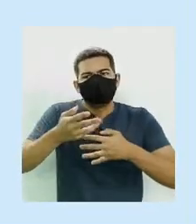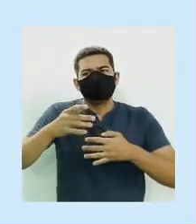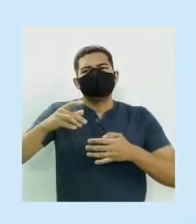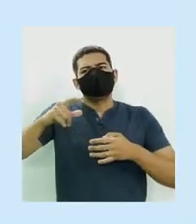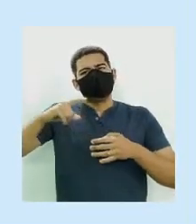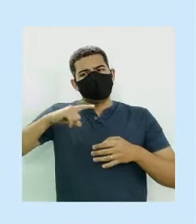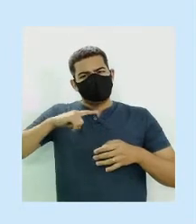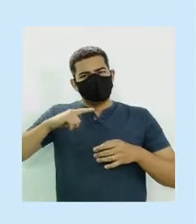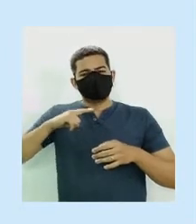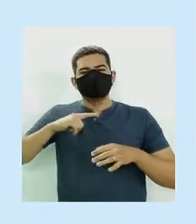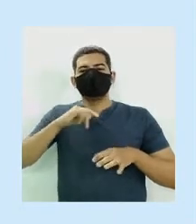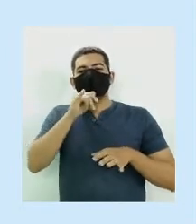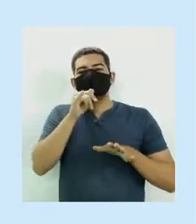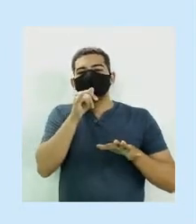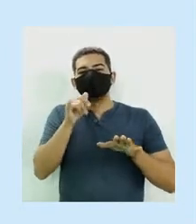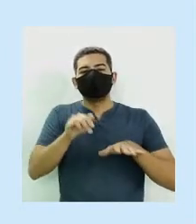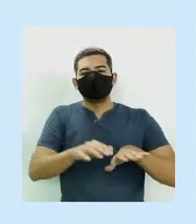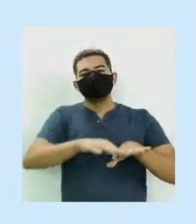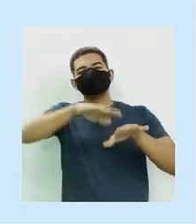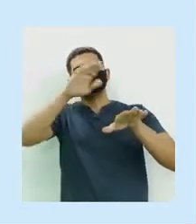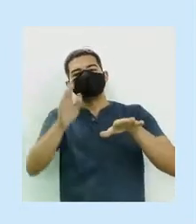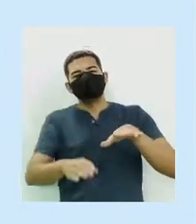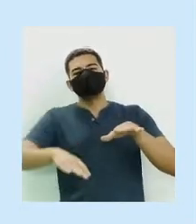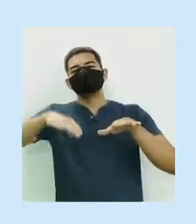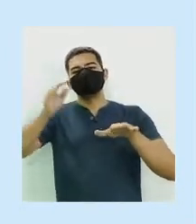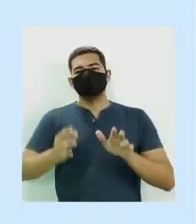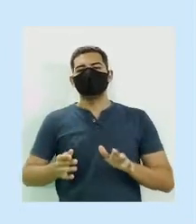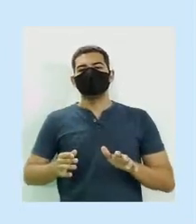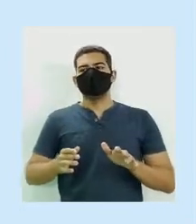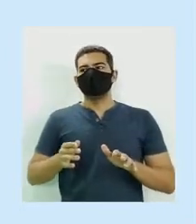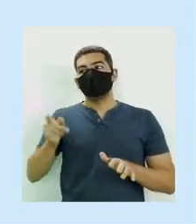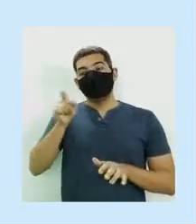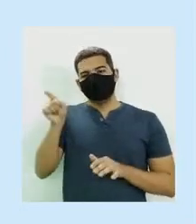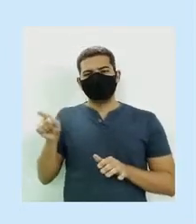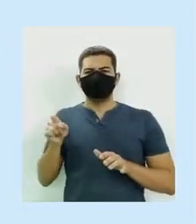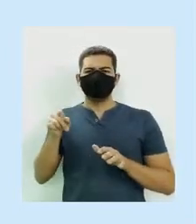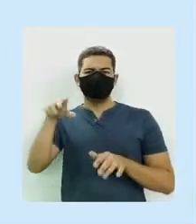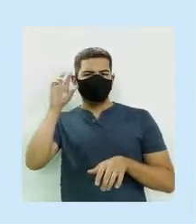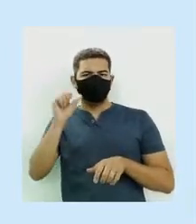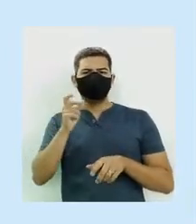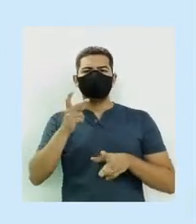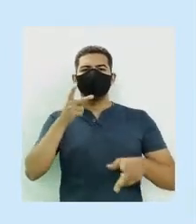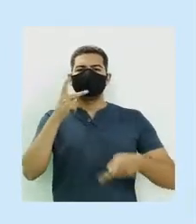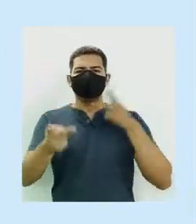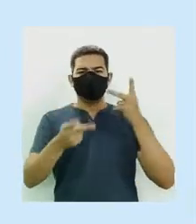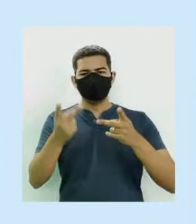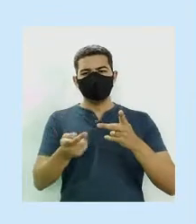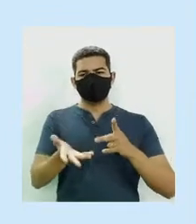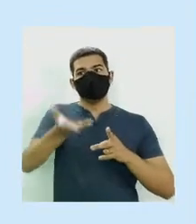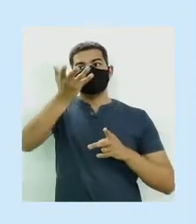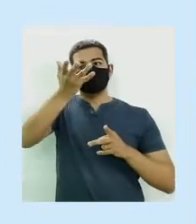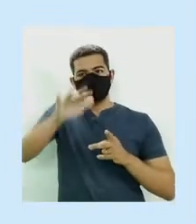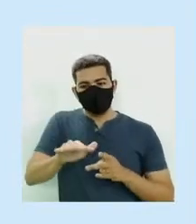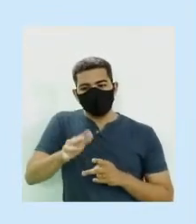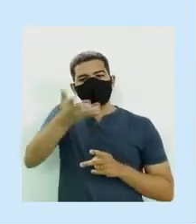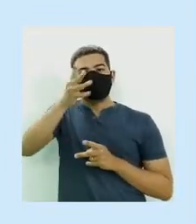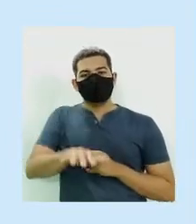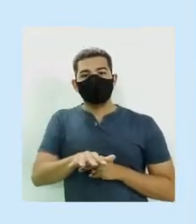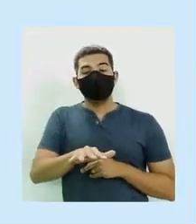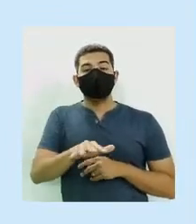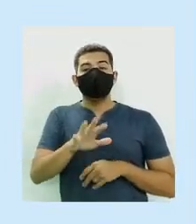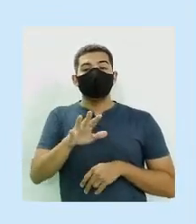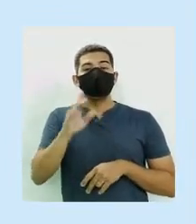das entonações, as rimas, tudo isso que envolve esse universo de